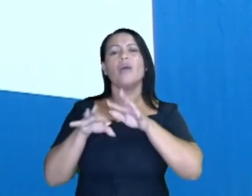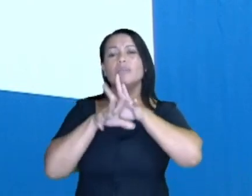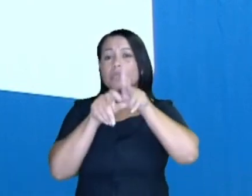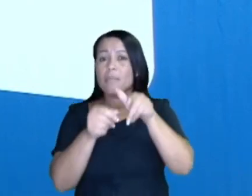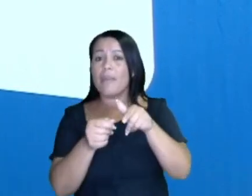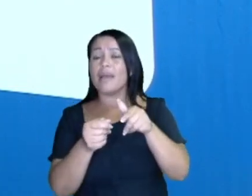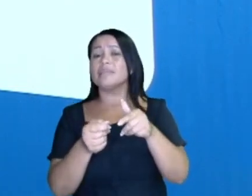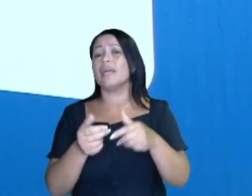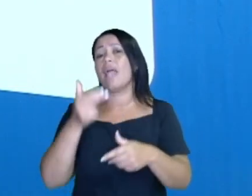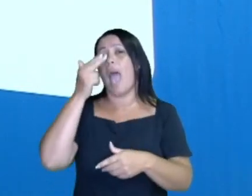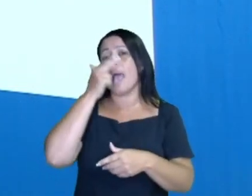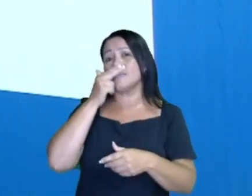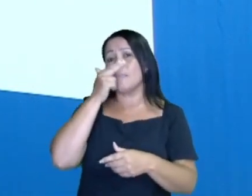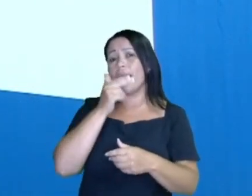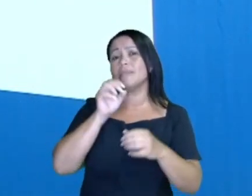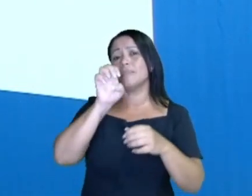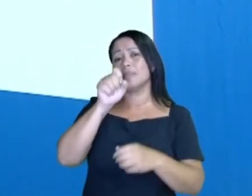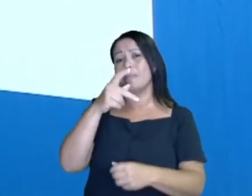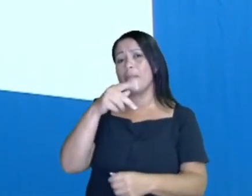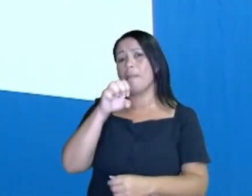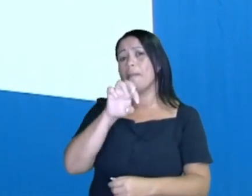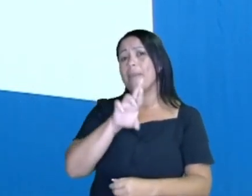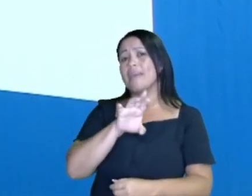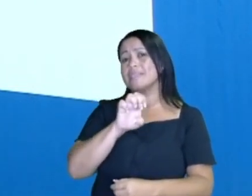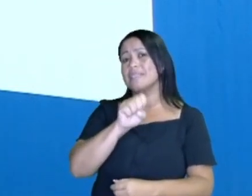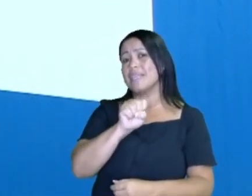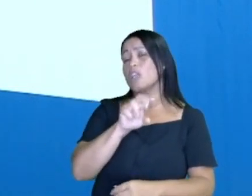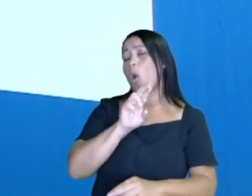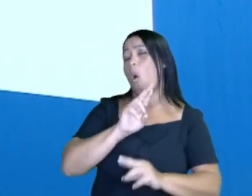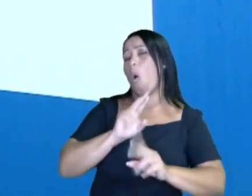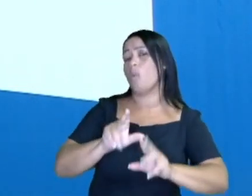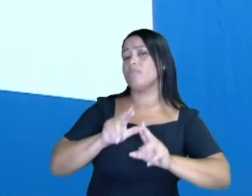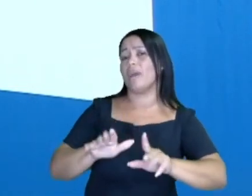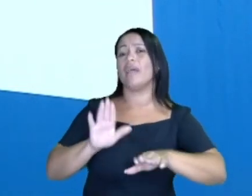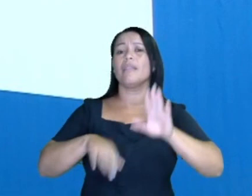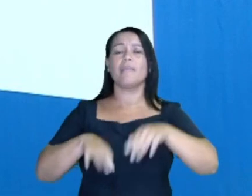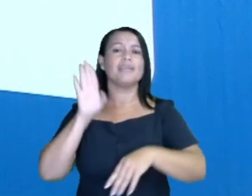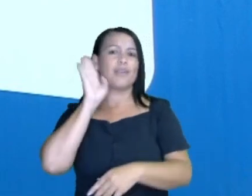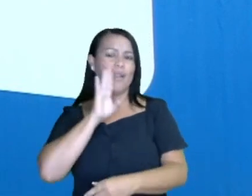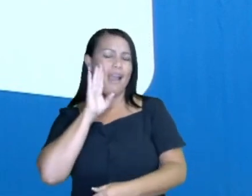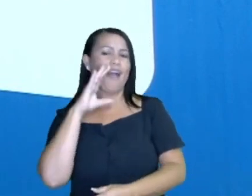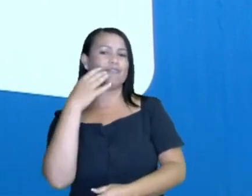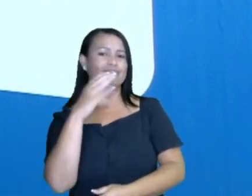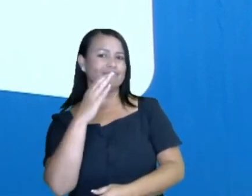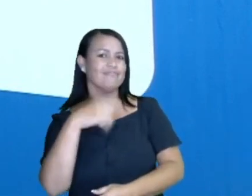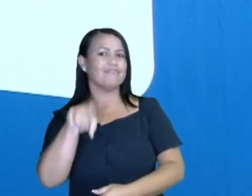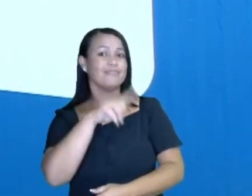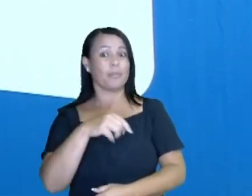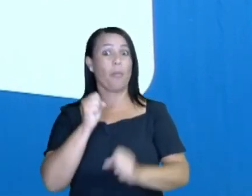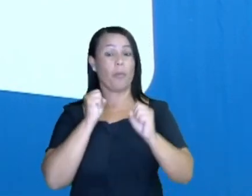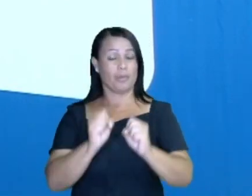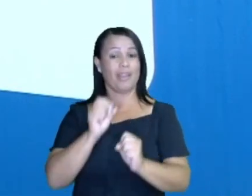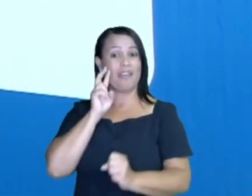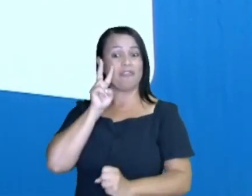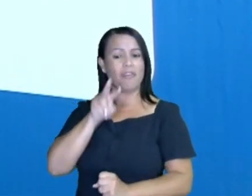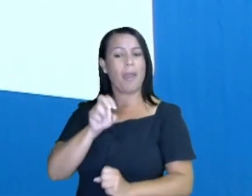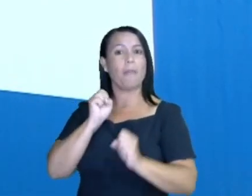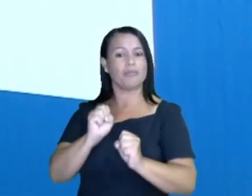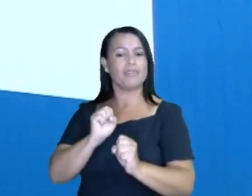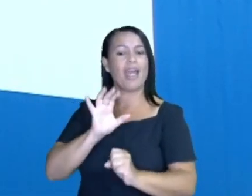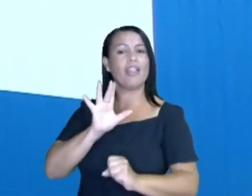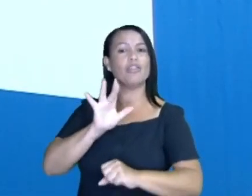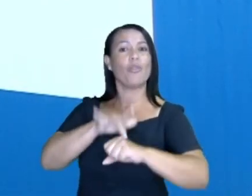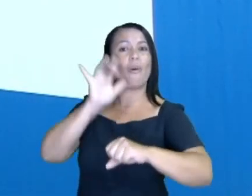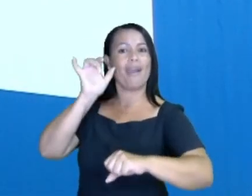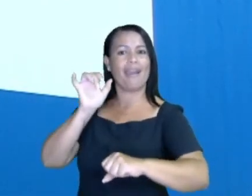mesma espécie ou entre espécies diferentes. Isso é o legal das ciências, é você poder ver, poder tocar no